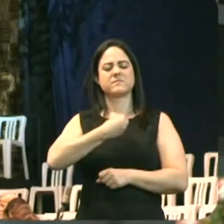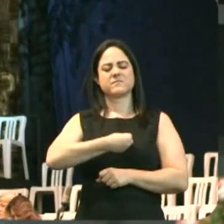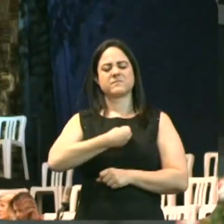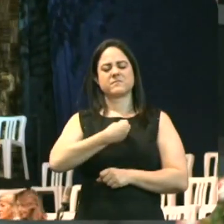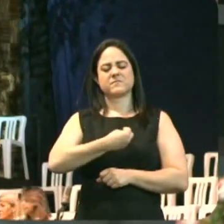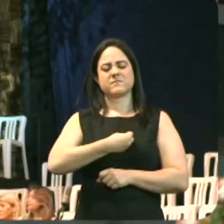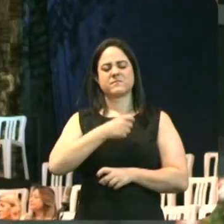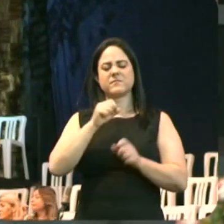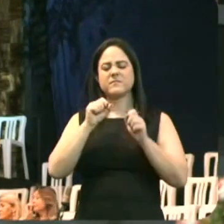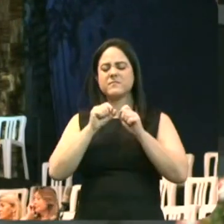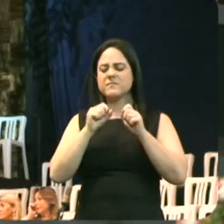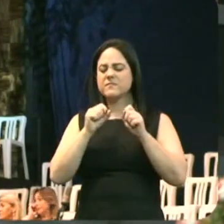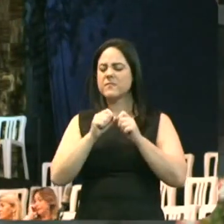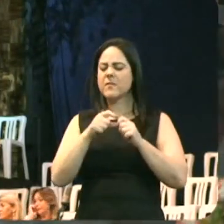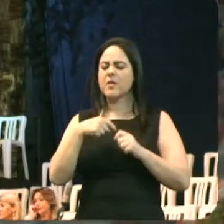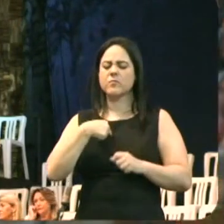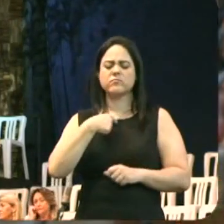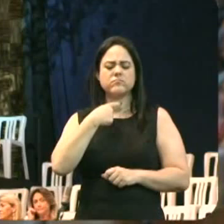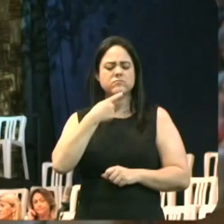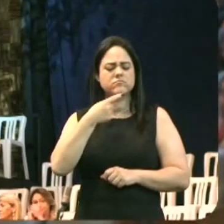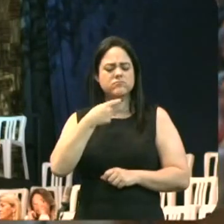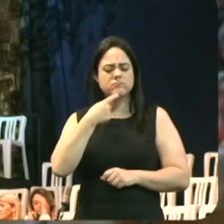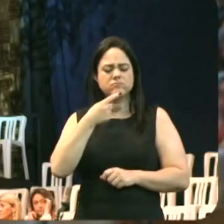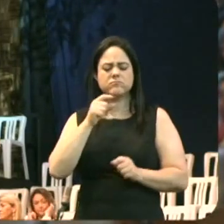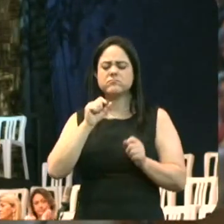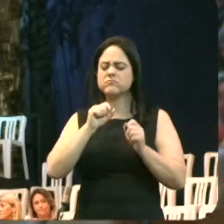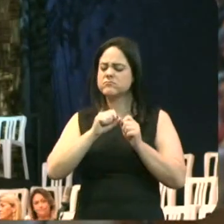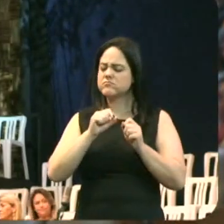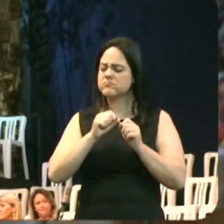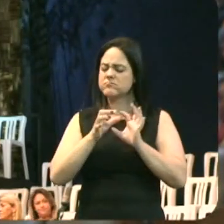e faz aquilo que eu não consigo fazer.